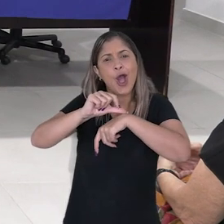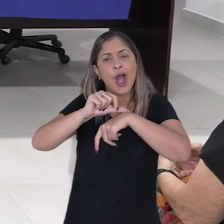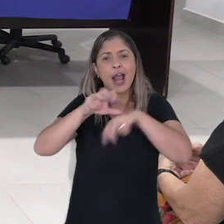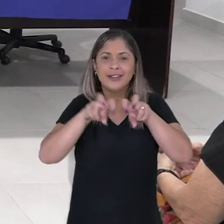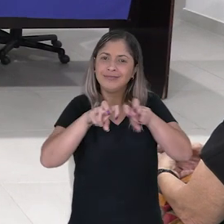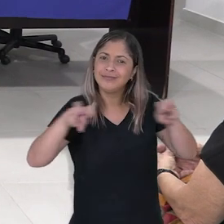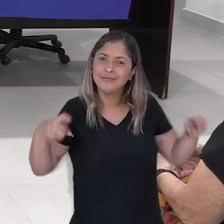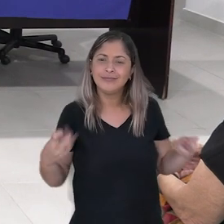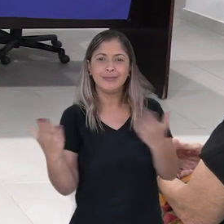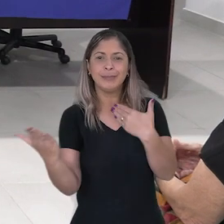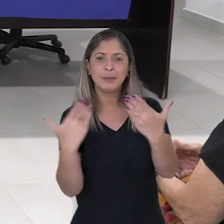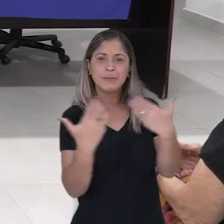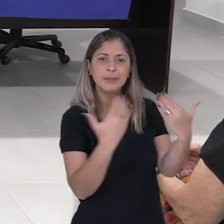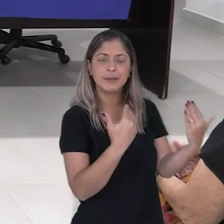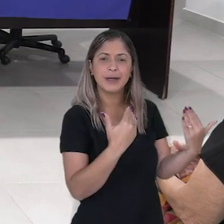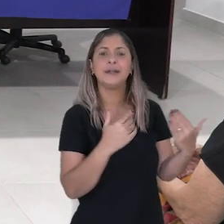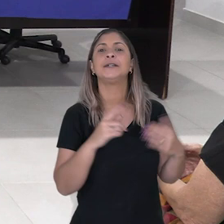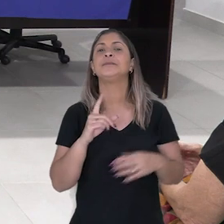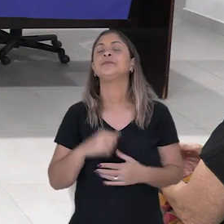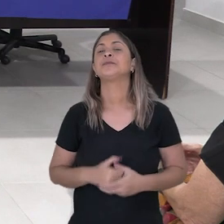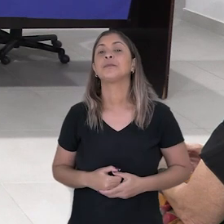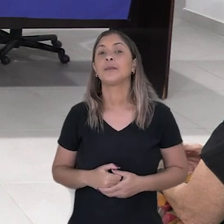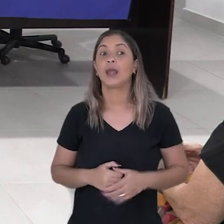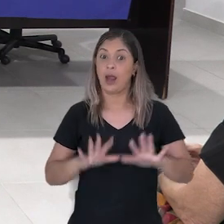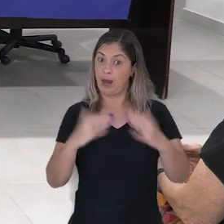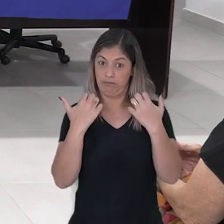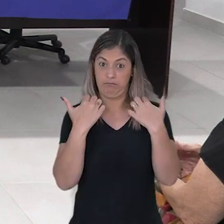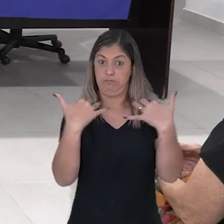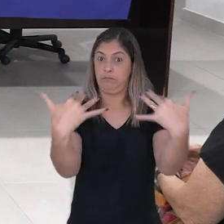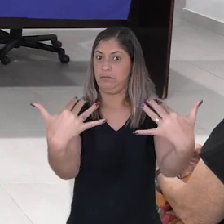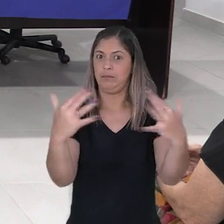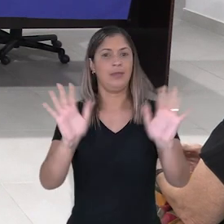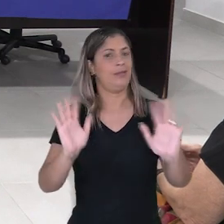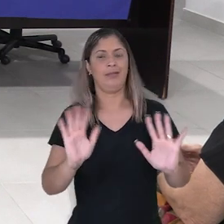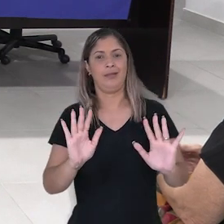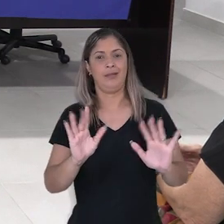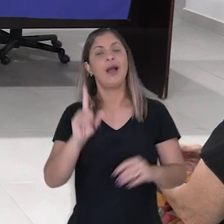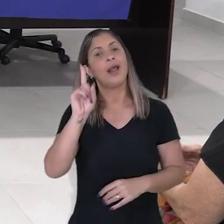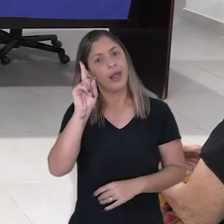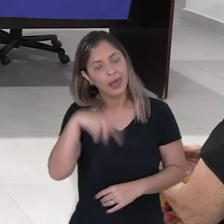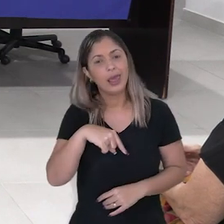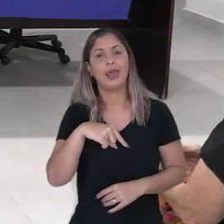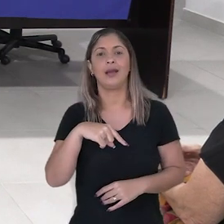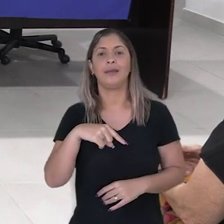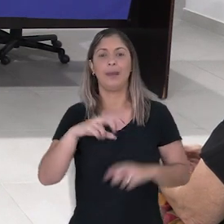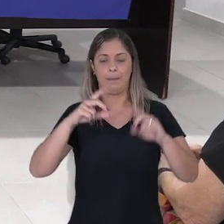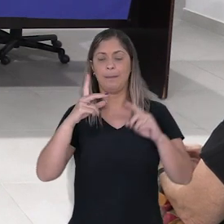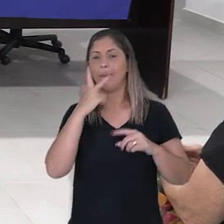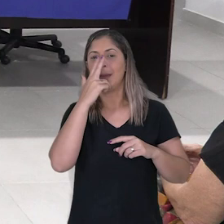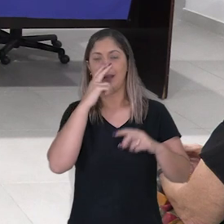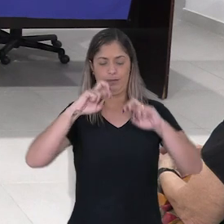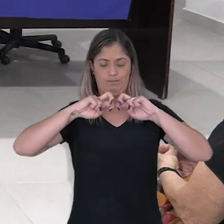de debate. O formato, inclusive, não vai ser esse, de plateia. Vai ser um formato de